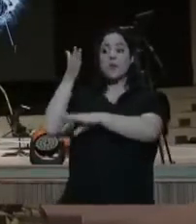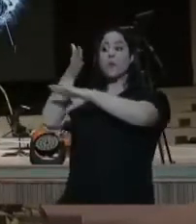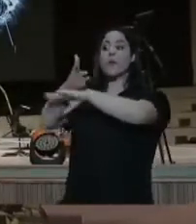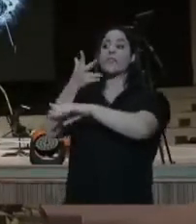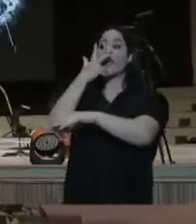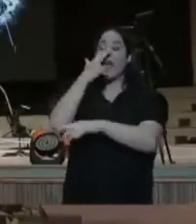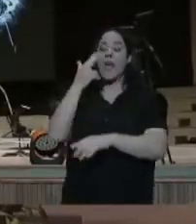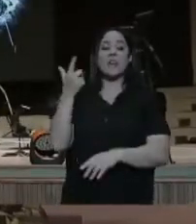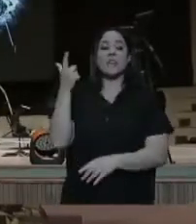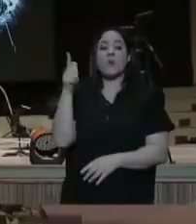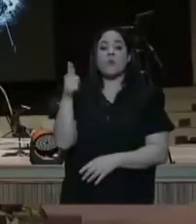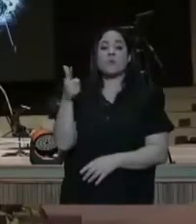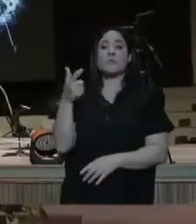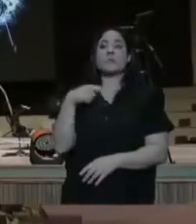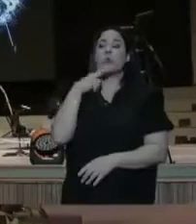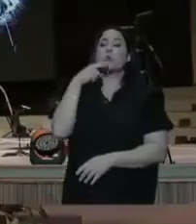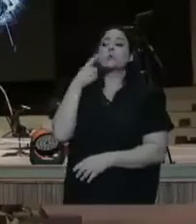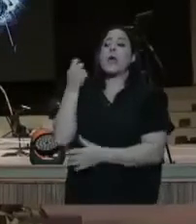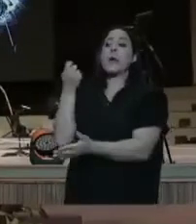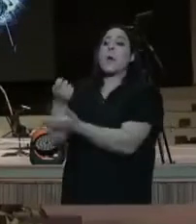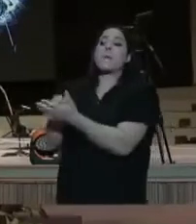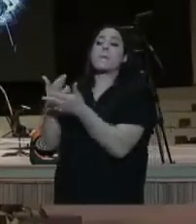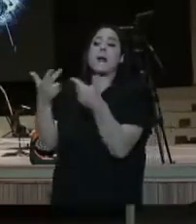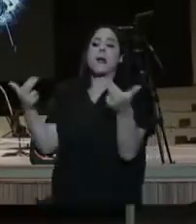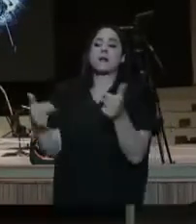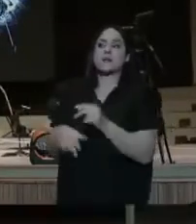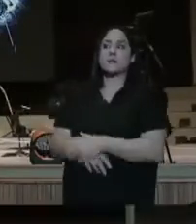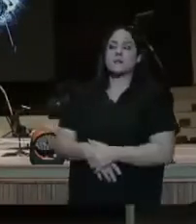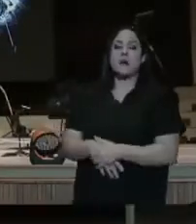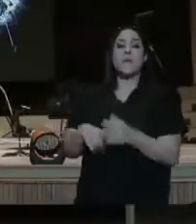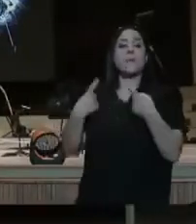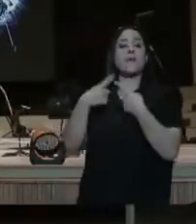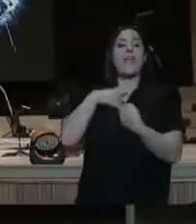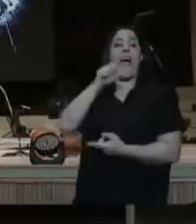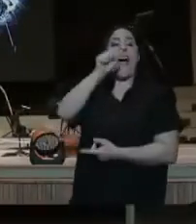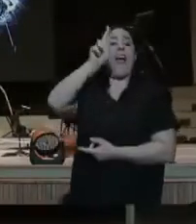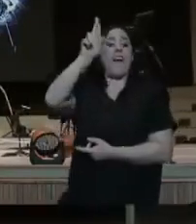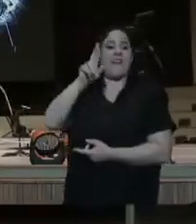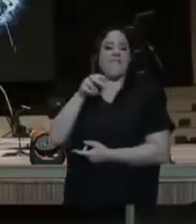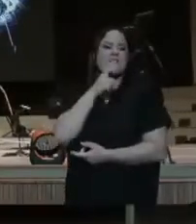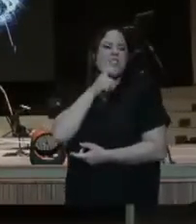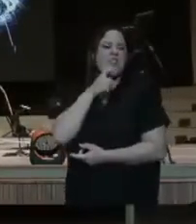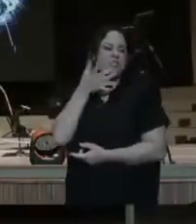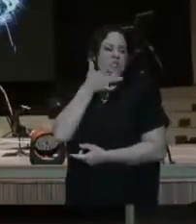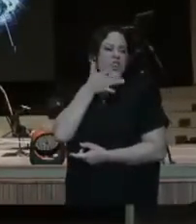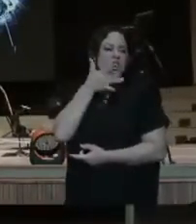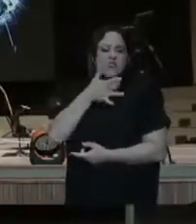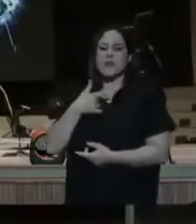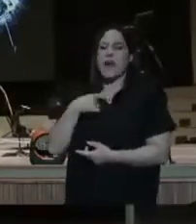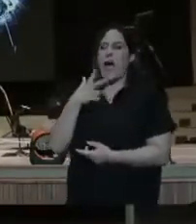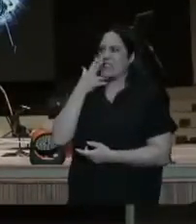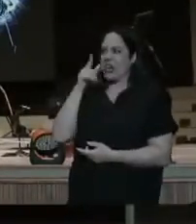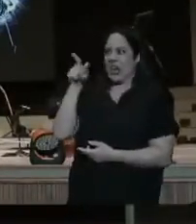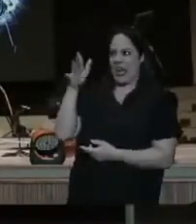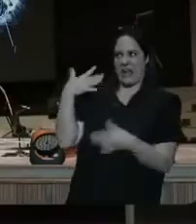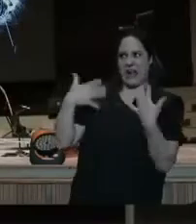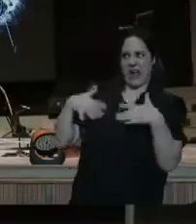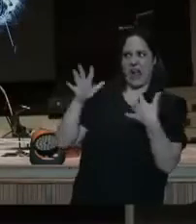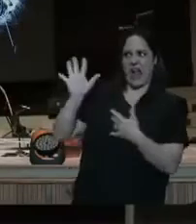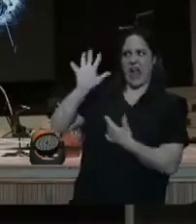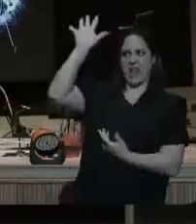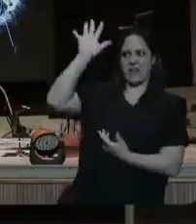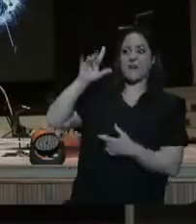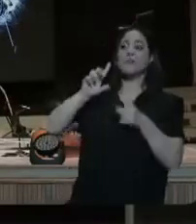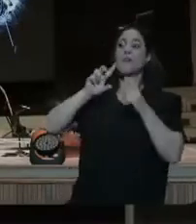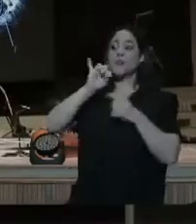acha que não vai ter poder aquisitivo para comprar ali já não vai acessar aquela loja então se ele quer freguesia é